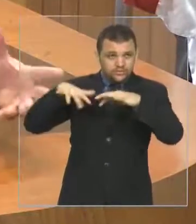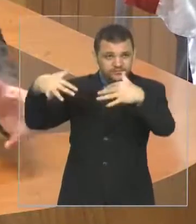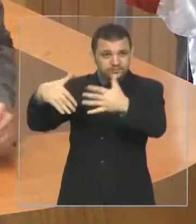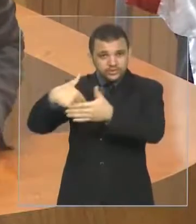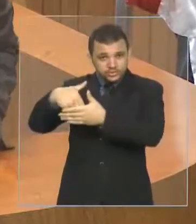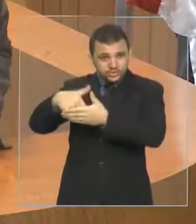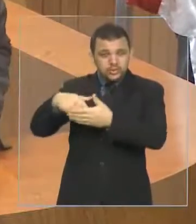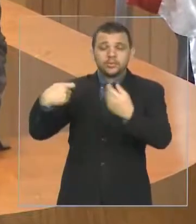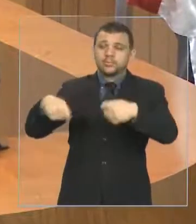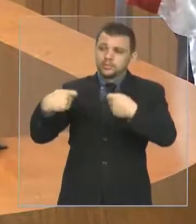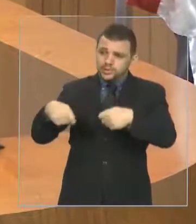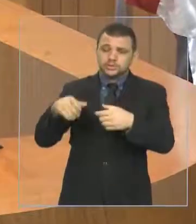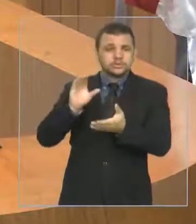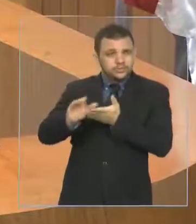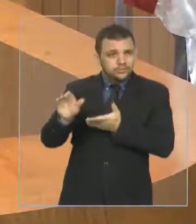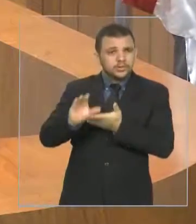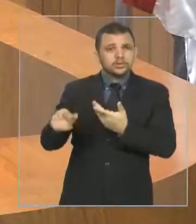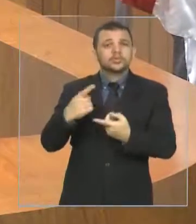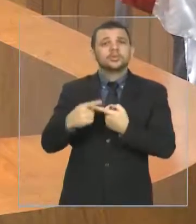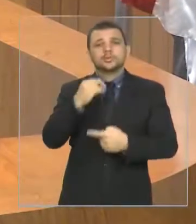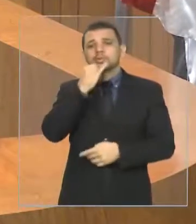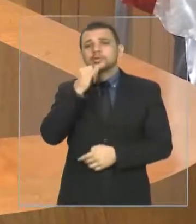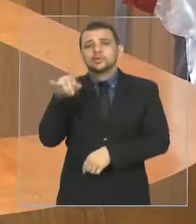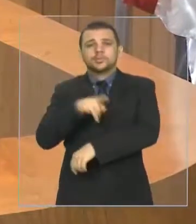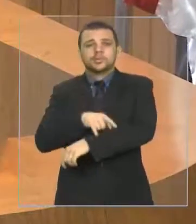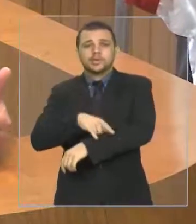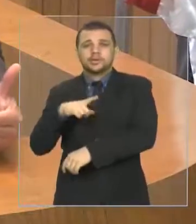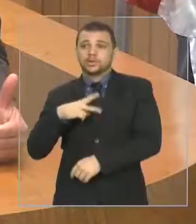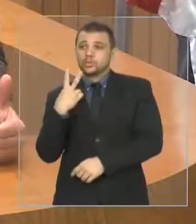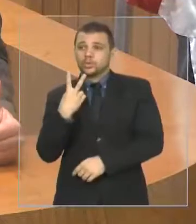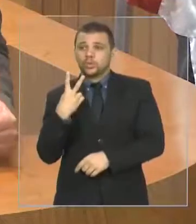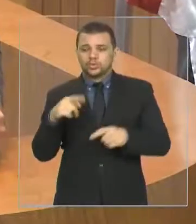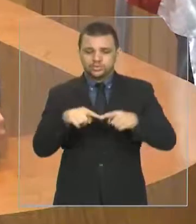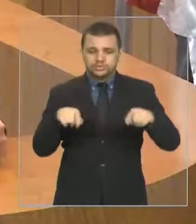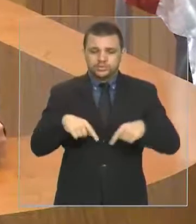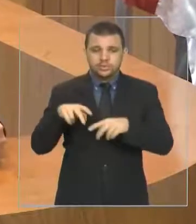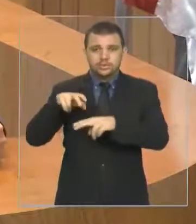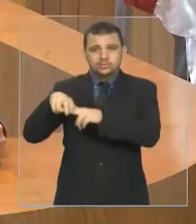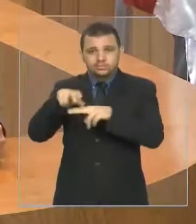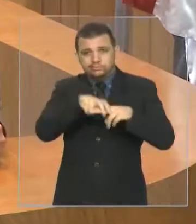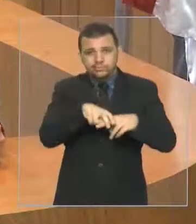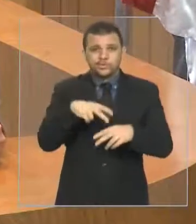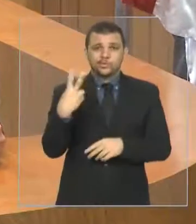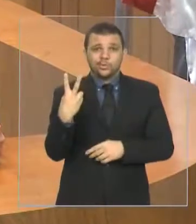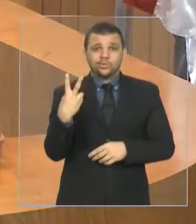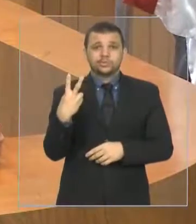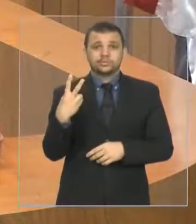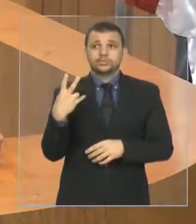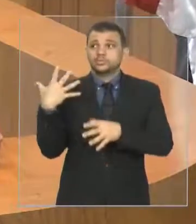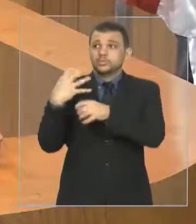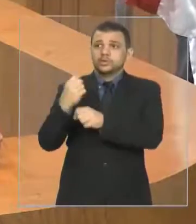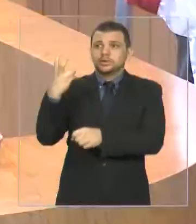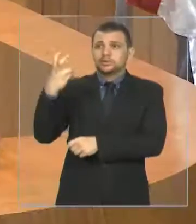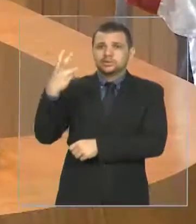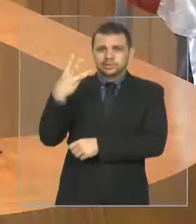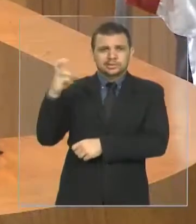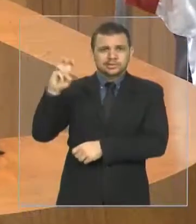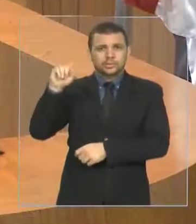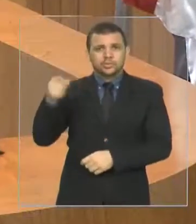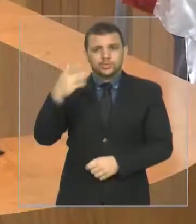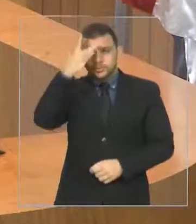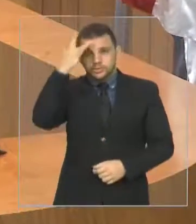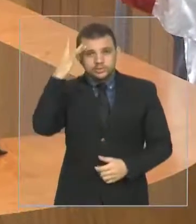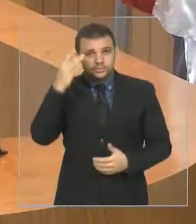para 35 pessoas. Ah, mas não aprovaram o estádio? Se levar o pé da letra, só